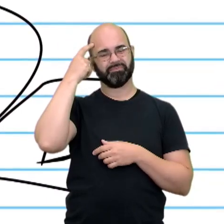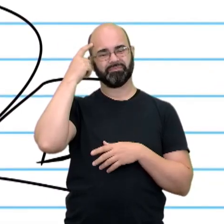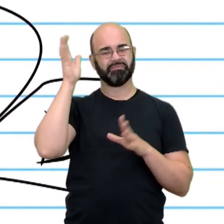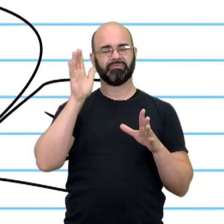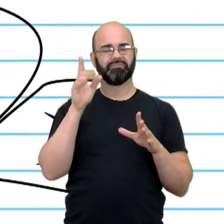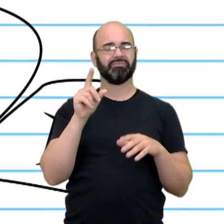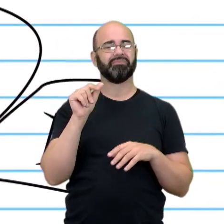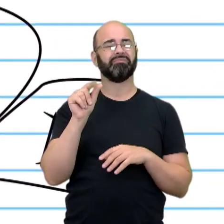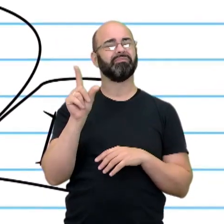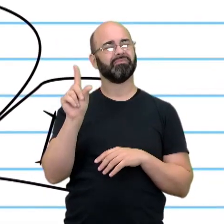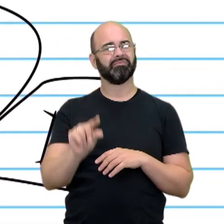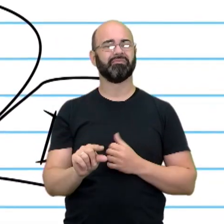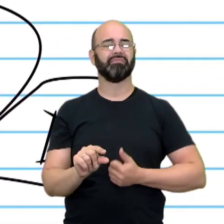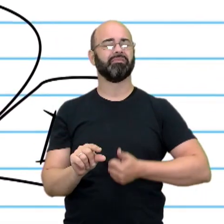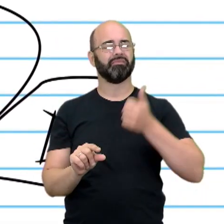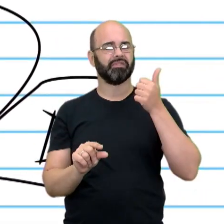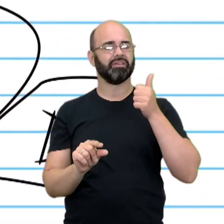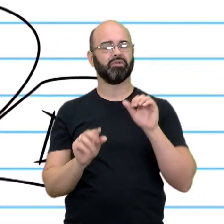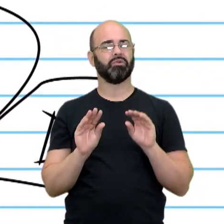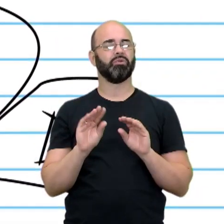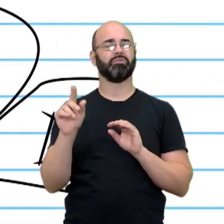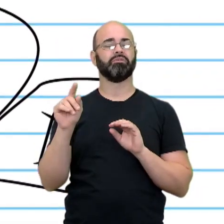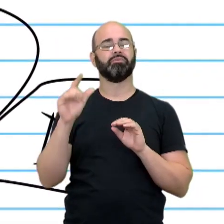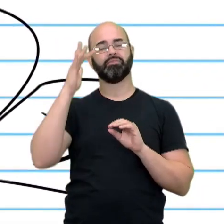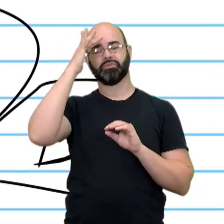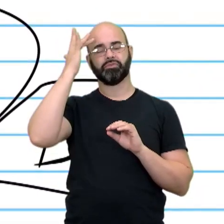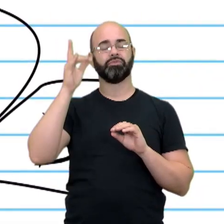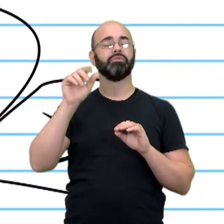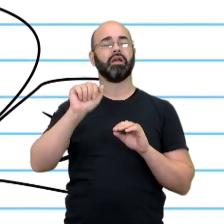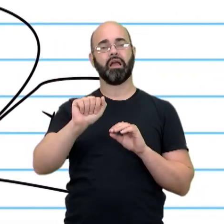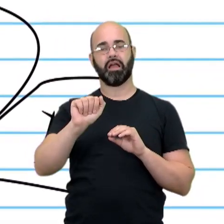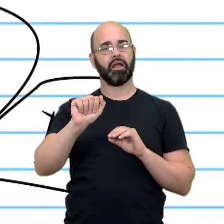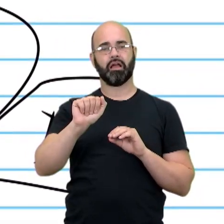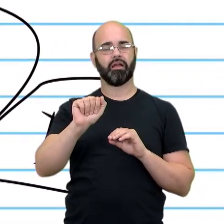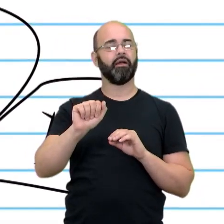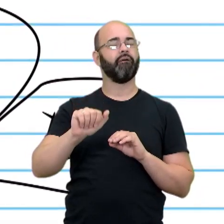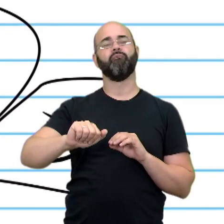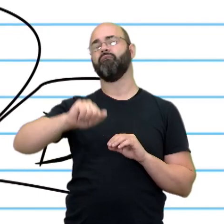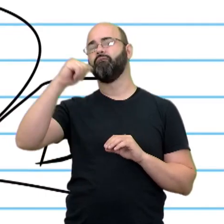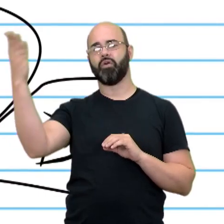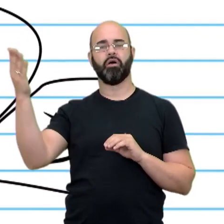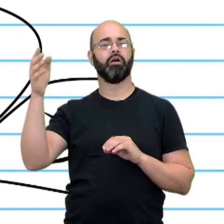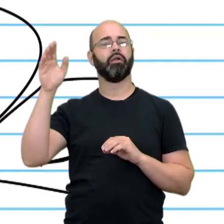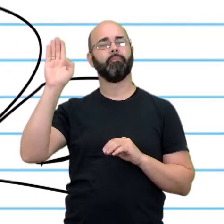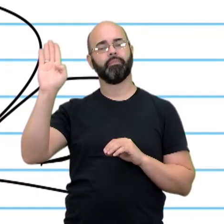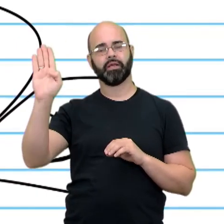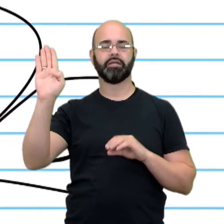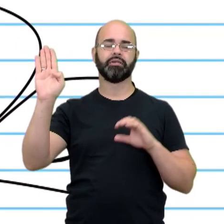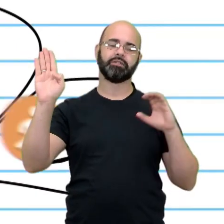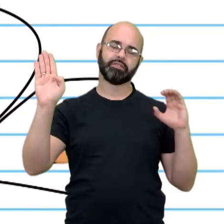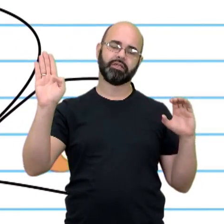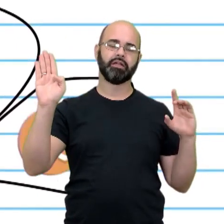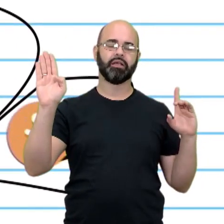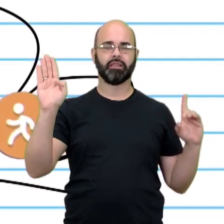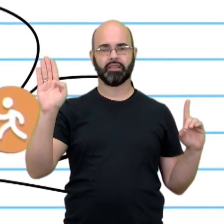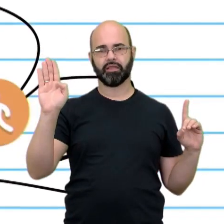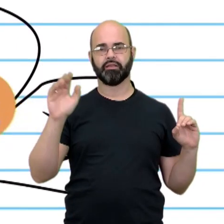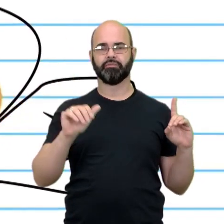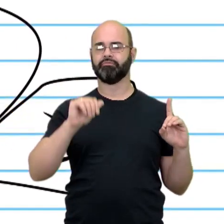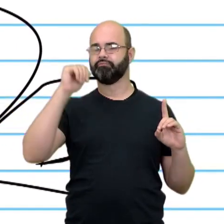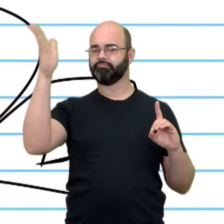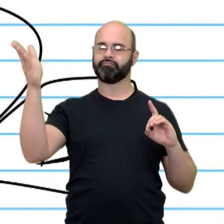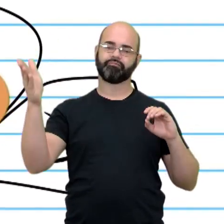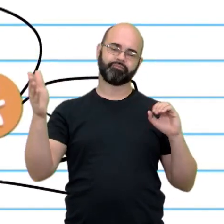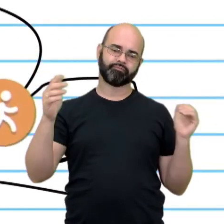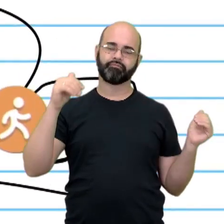alternativas mais baratas e calmas. As pessoas então saem de A e começam a morar em B, C e D, indo para A em